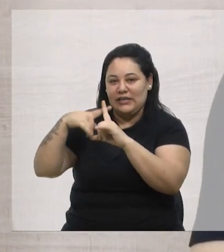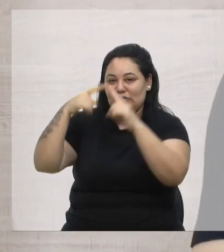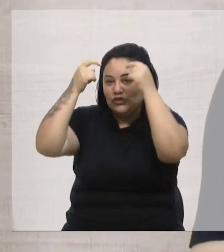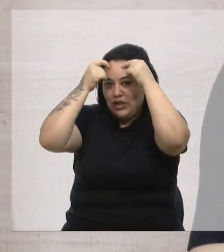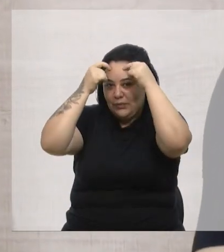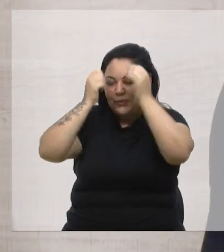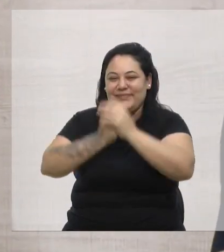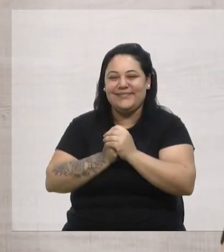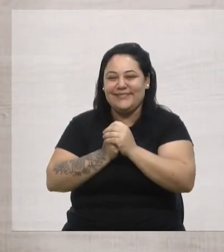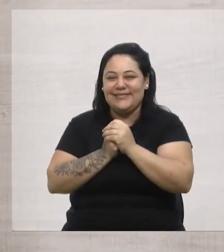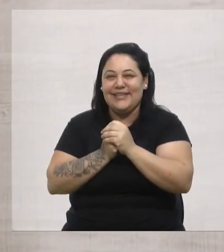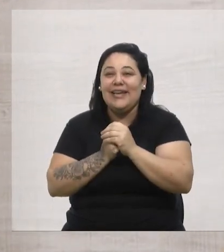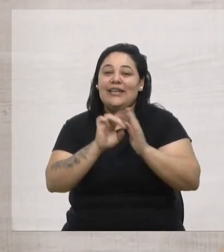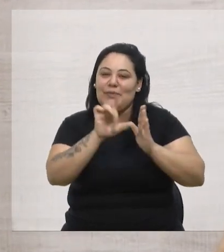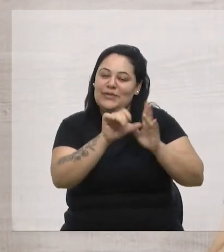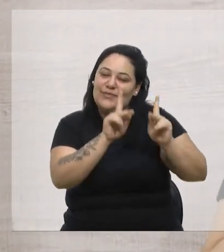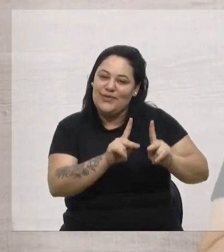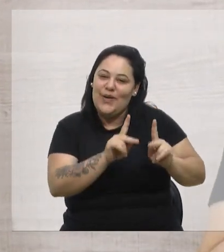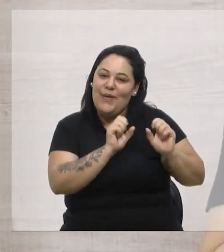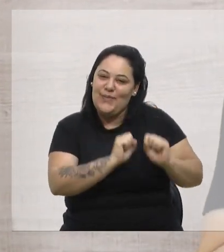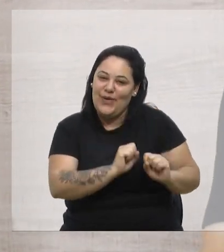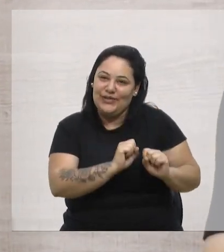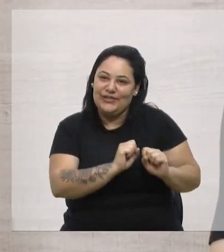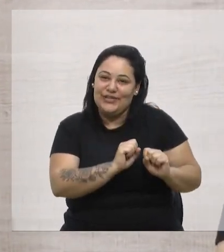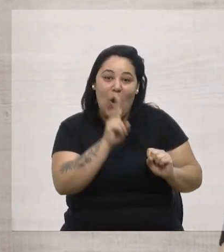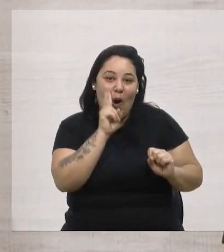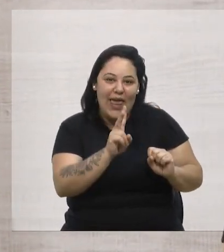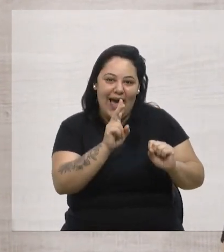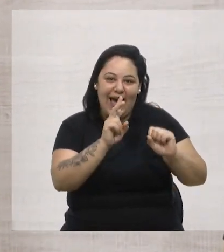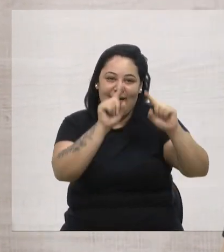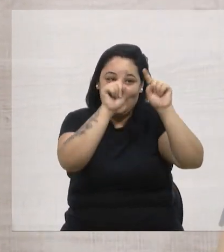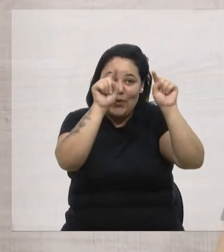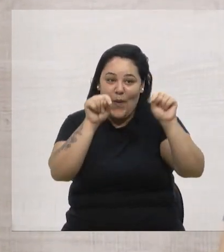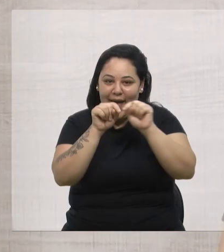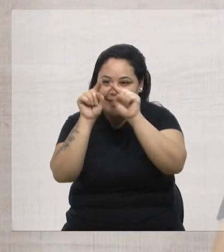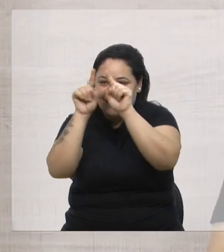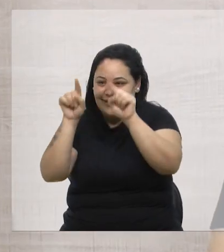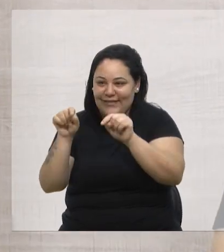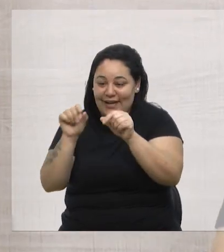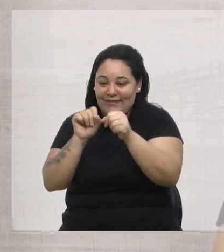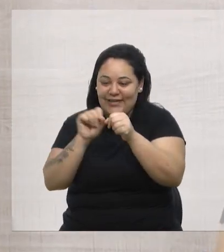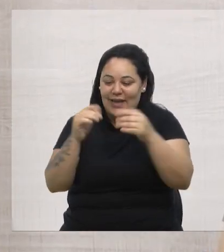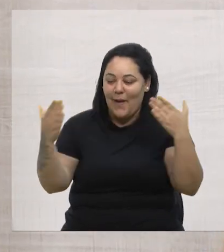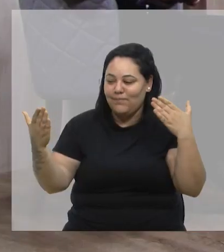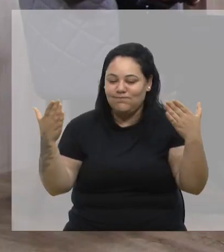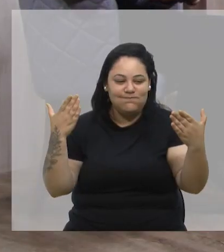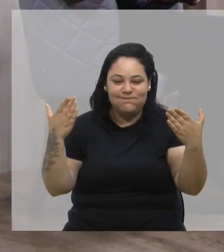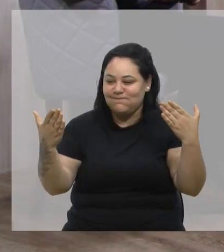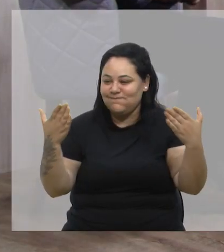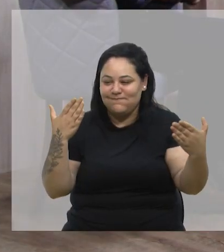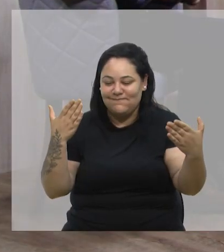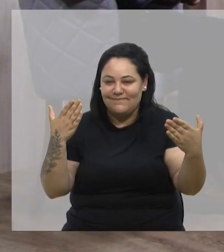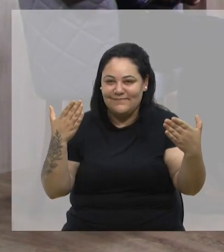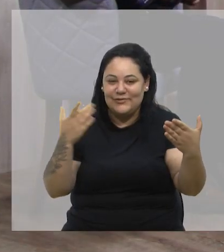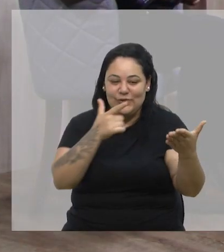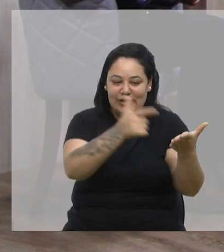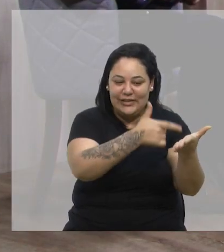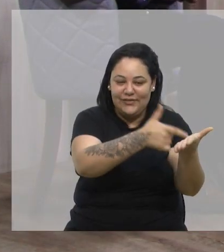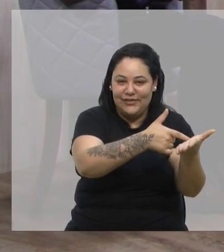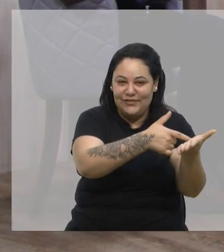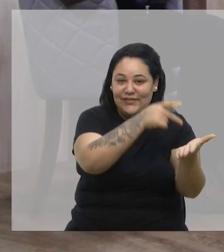Né? E depois a pessoa pode conferir os nossos quadrinhos e fazer uma comparação de... Faça a comparação da adaptação e do